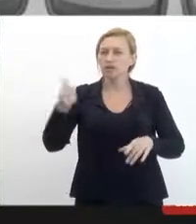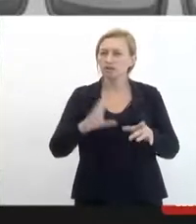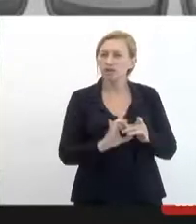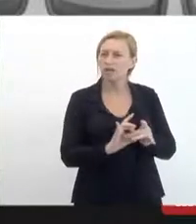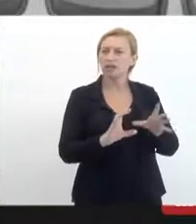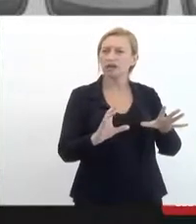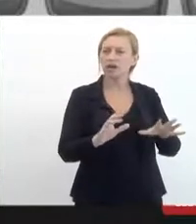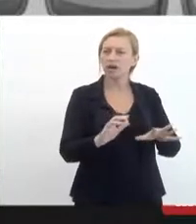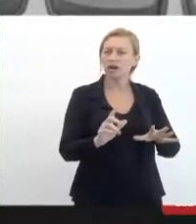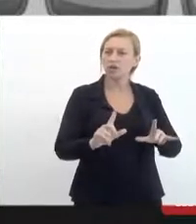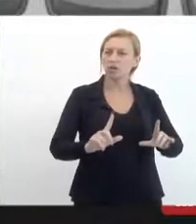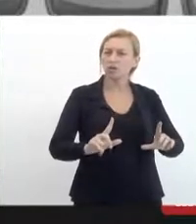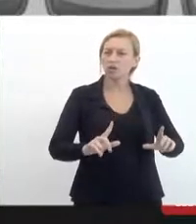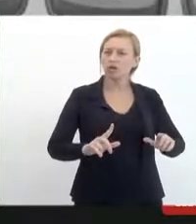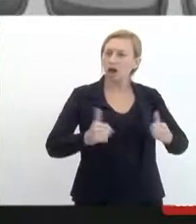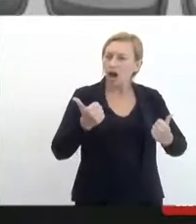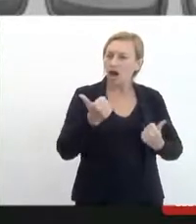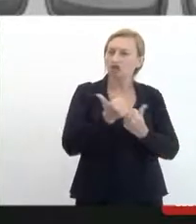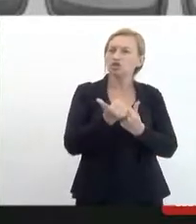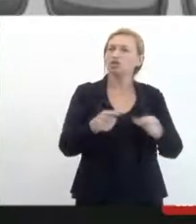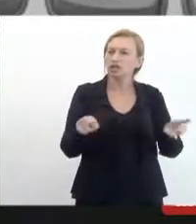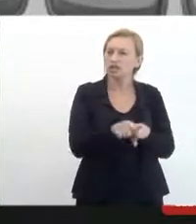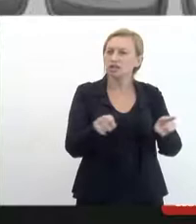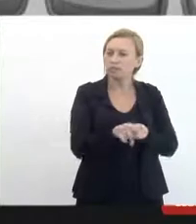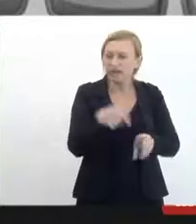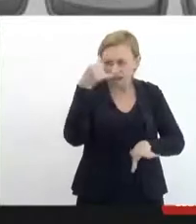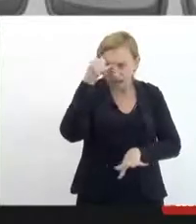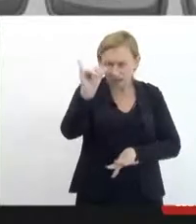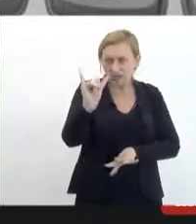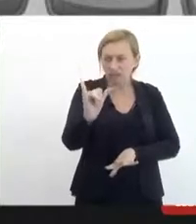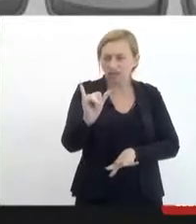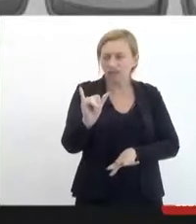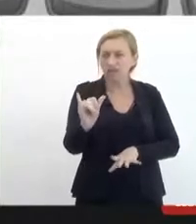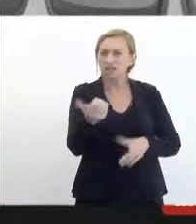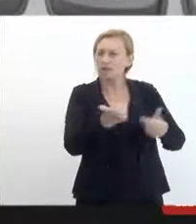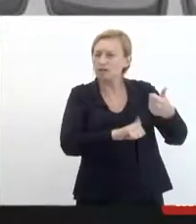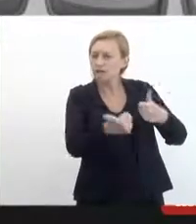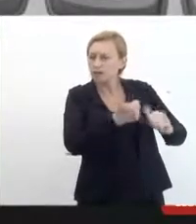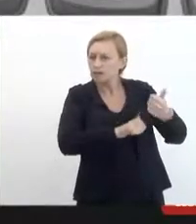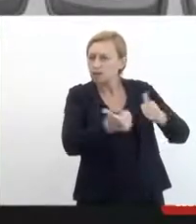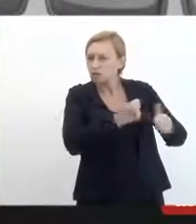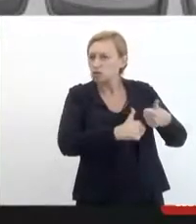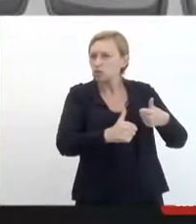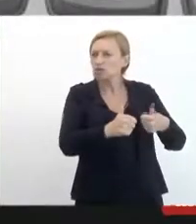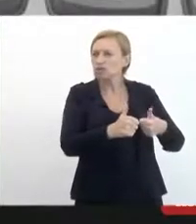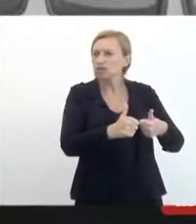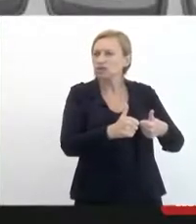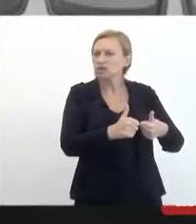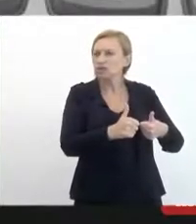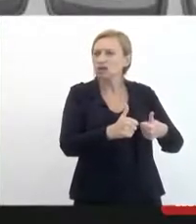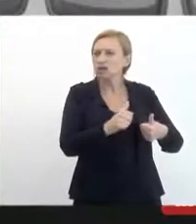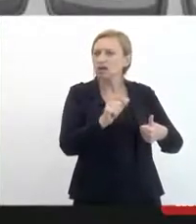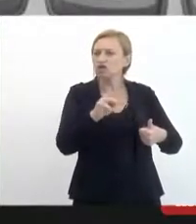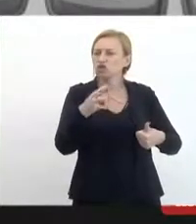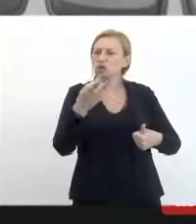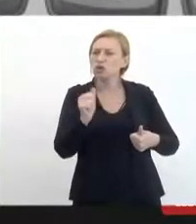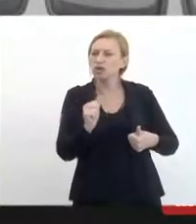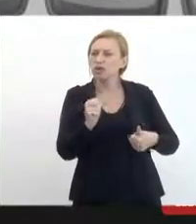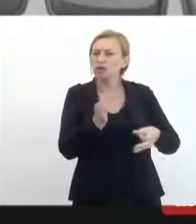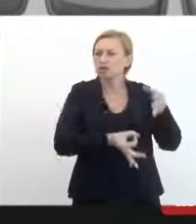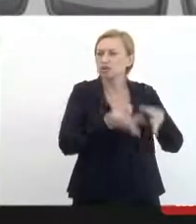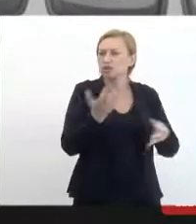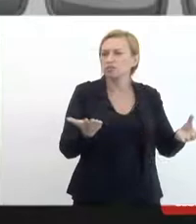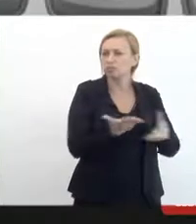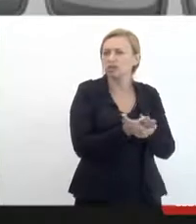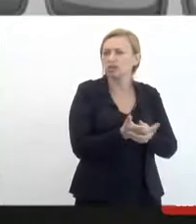ferramenta a ajudar também a evitar essas avaliações em auditorias, tanto a conta gotas e não